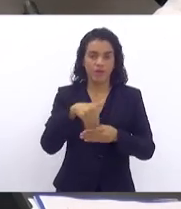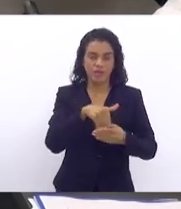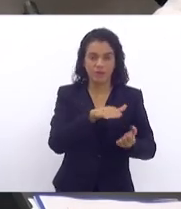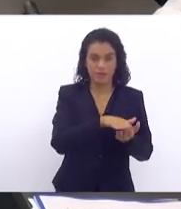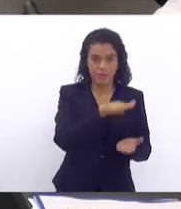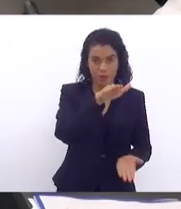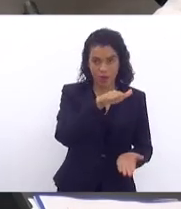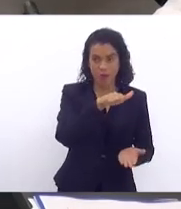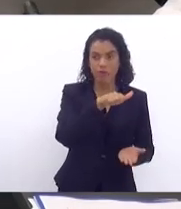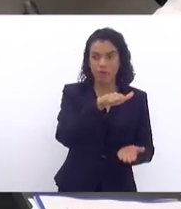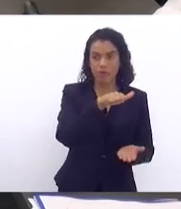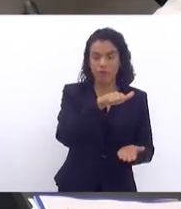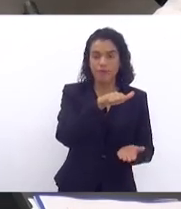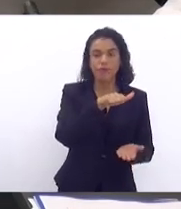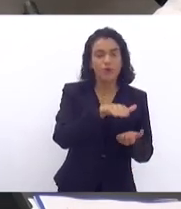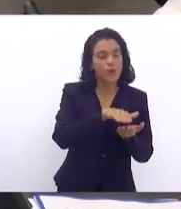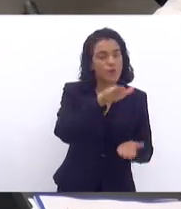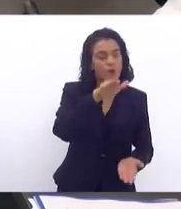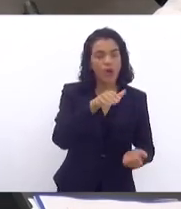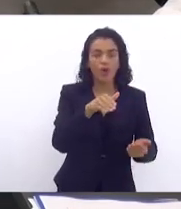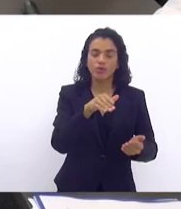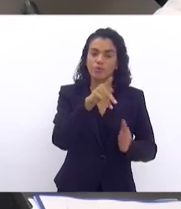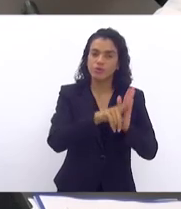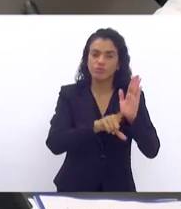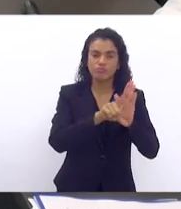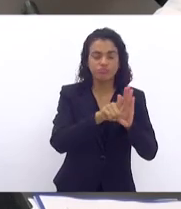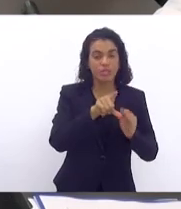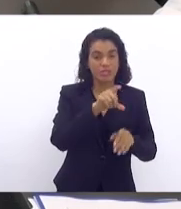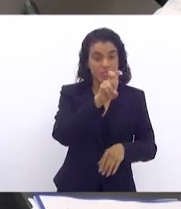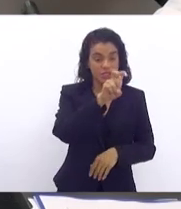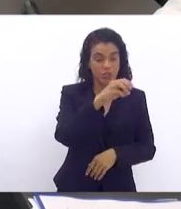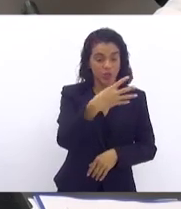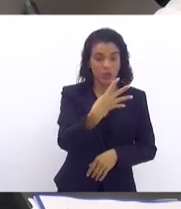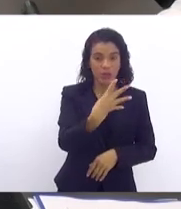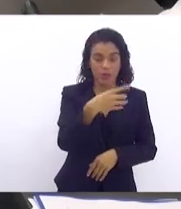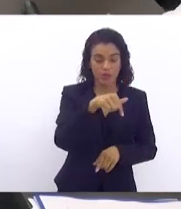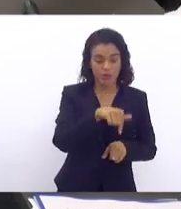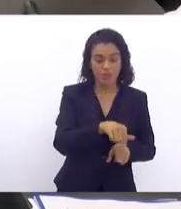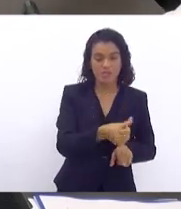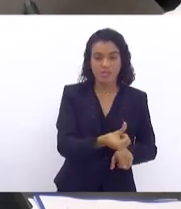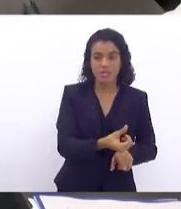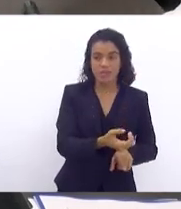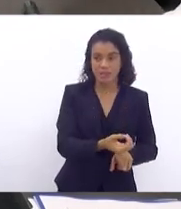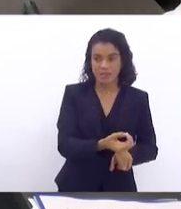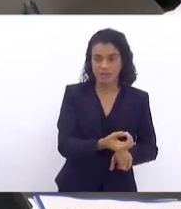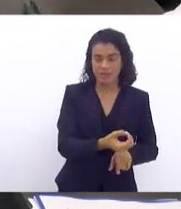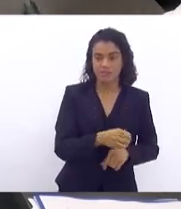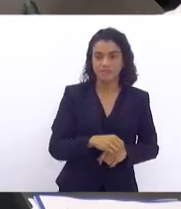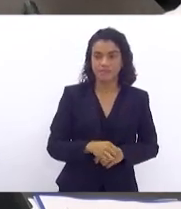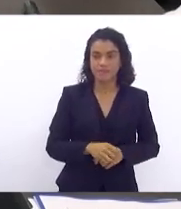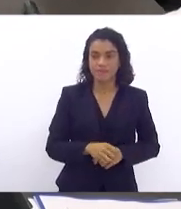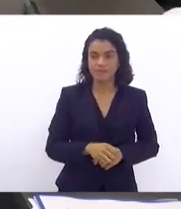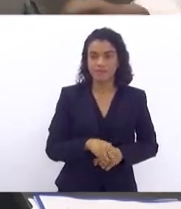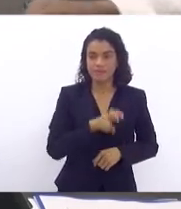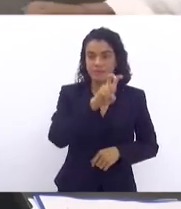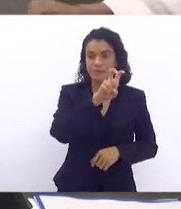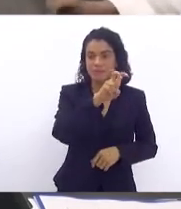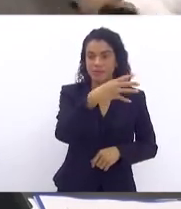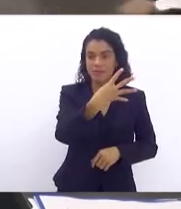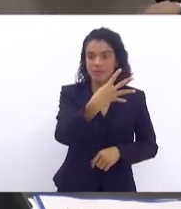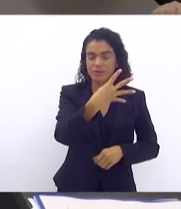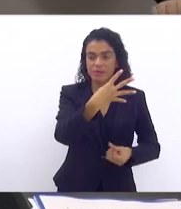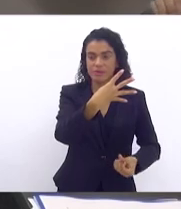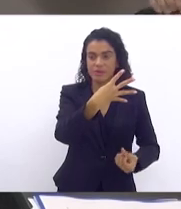bloco. O bloco de inconstitucionalidade vai do 54 ao 60 da pauta. Então,